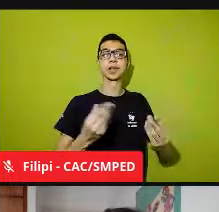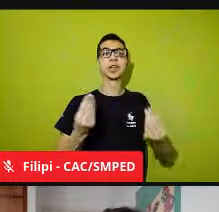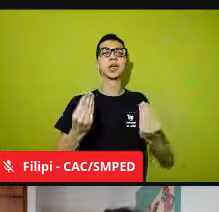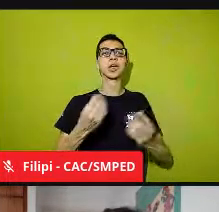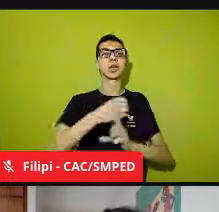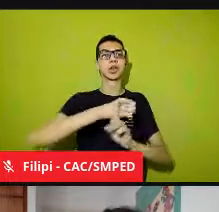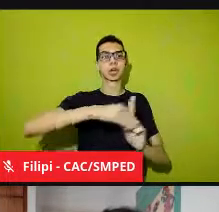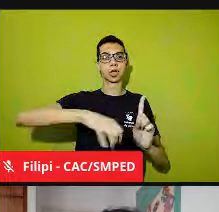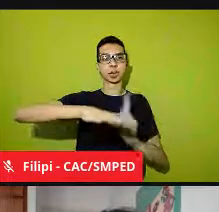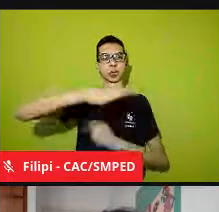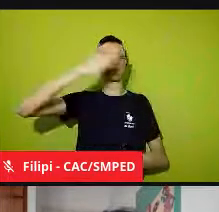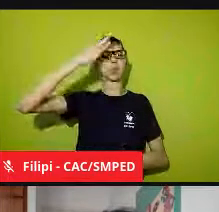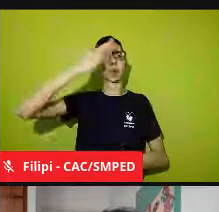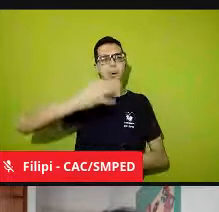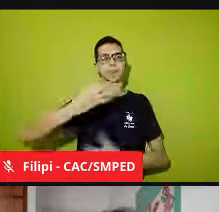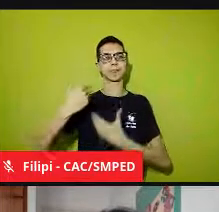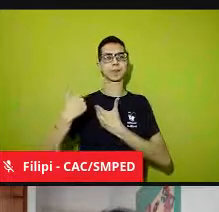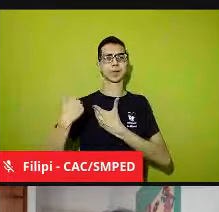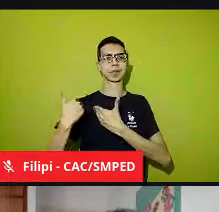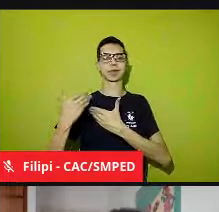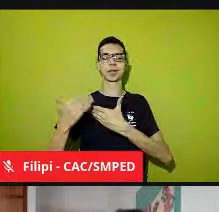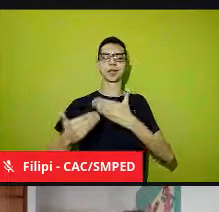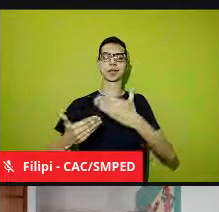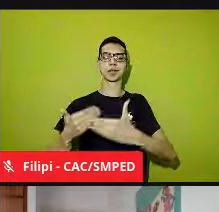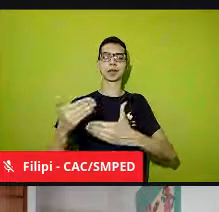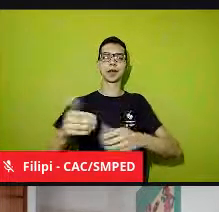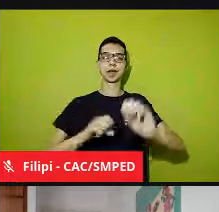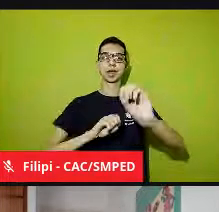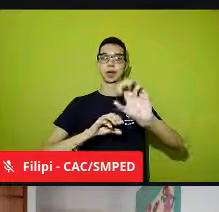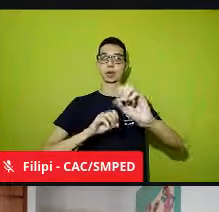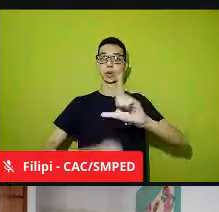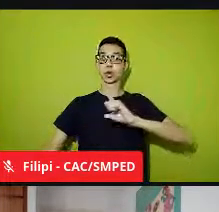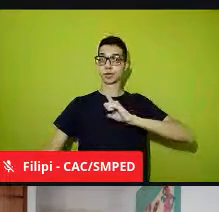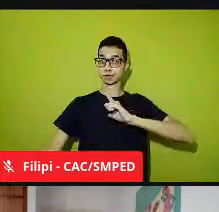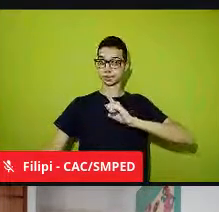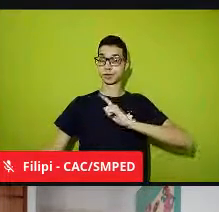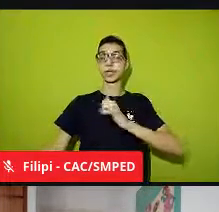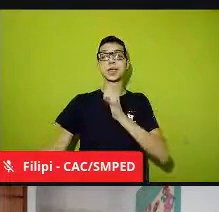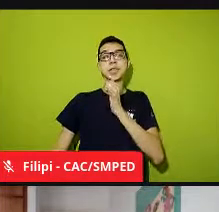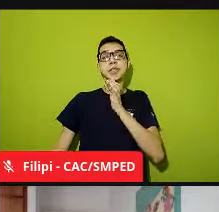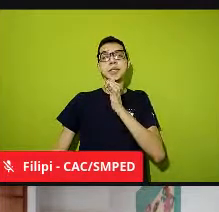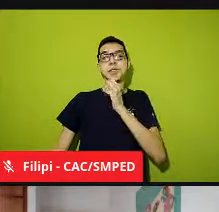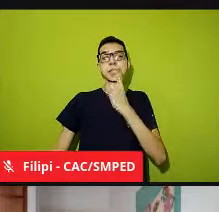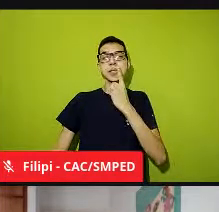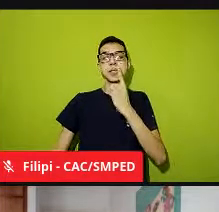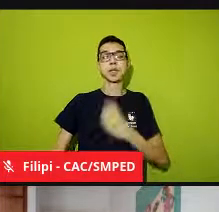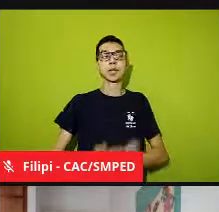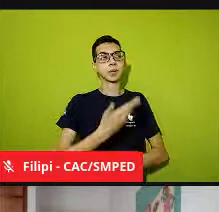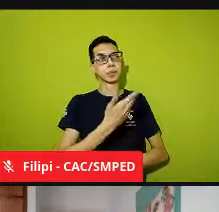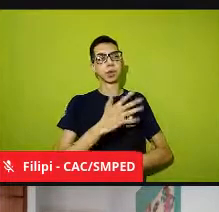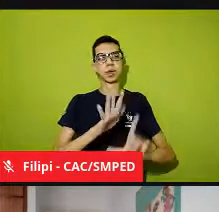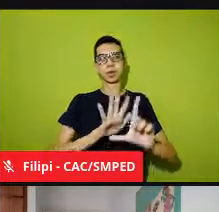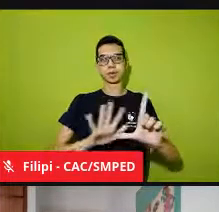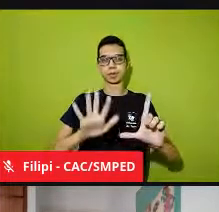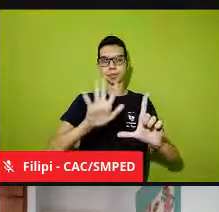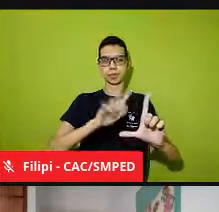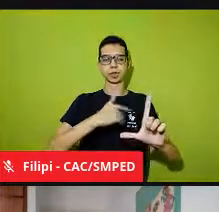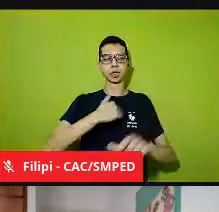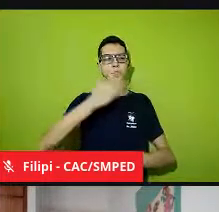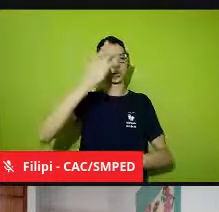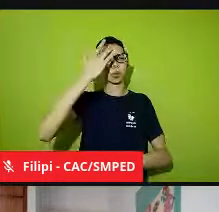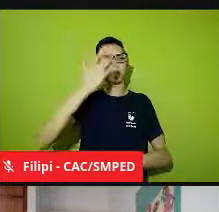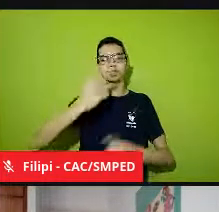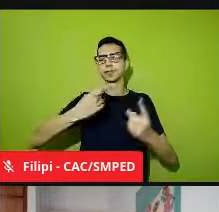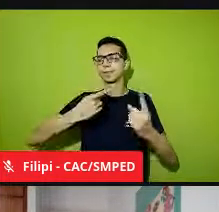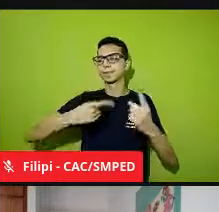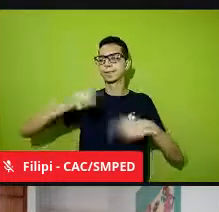entender também como corresponsável desse processo educativo, né? Aqui, por exemplo, tem uma imagem que eu acho o máximo, para não sei se dá para ver exatamente,